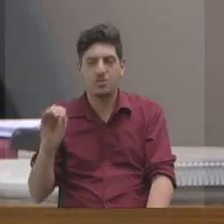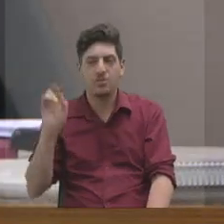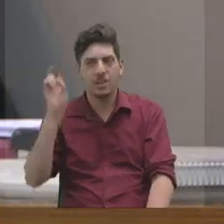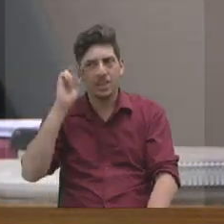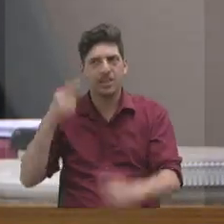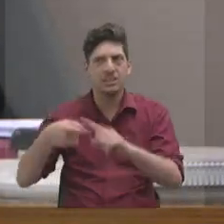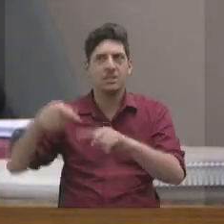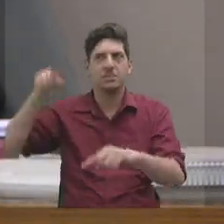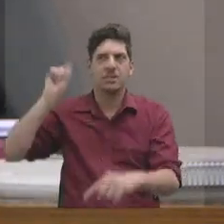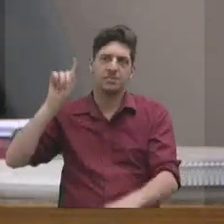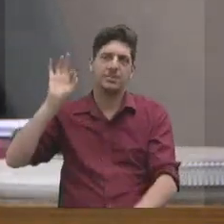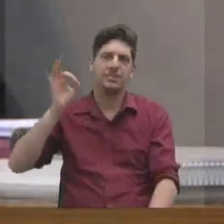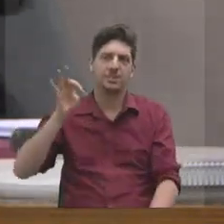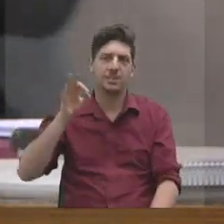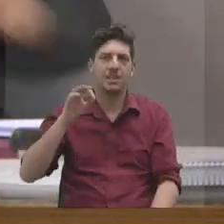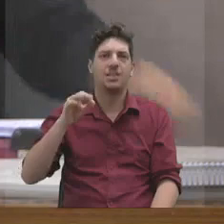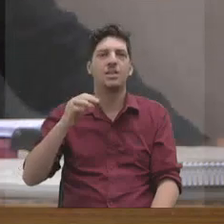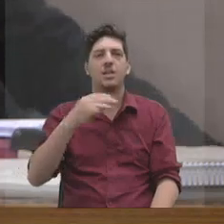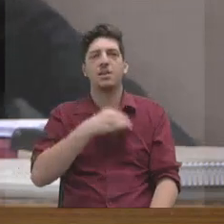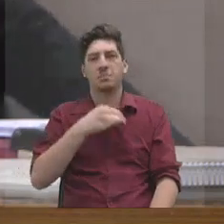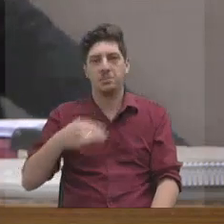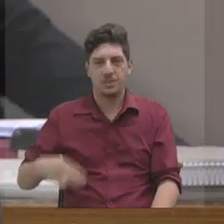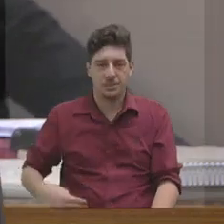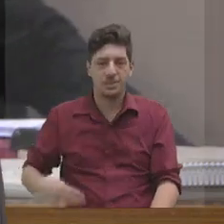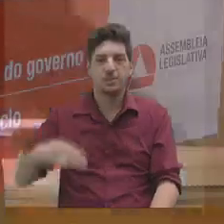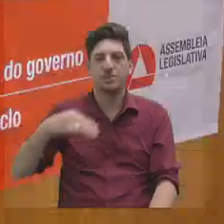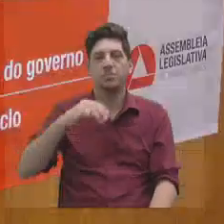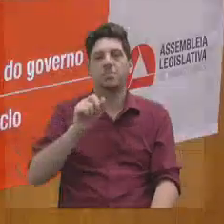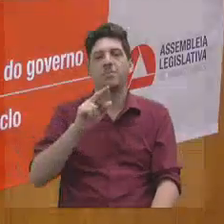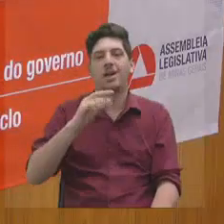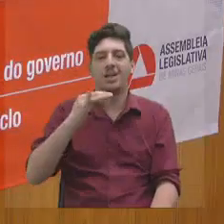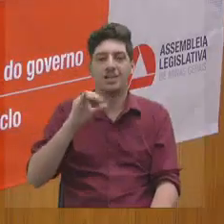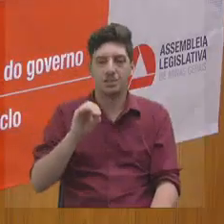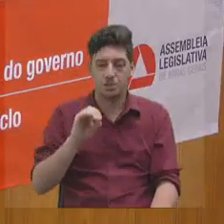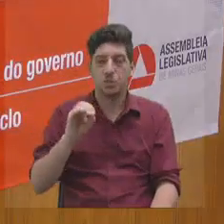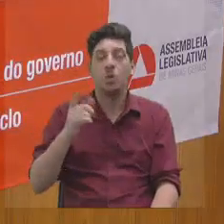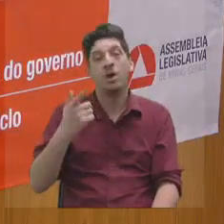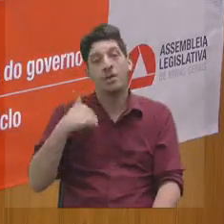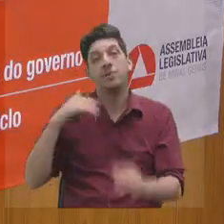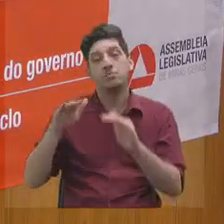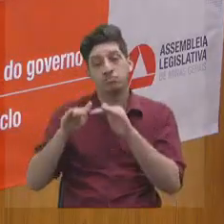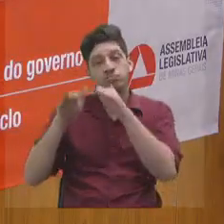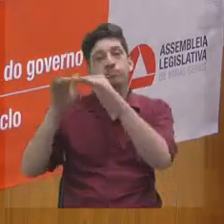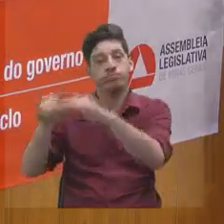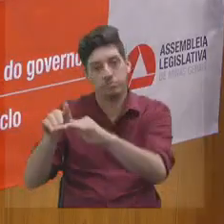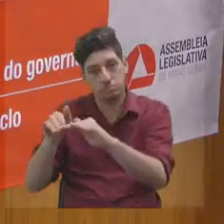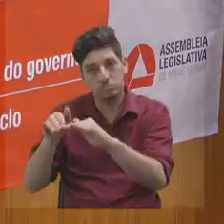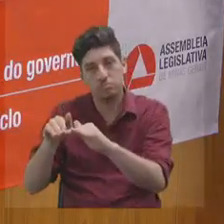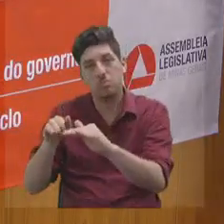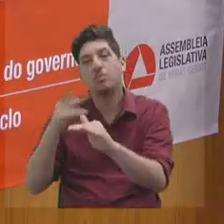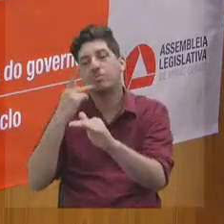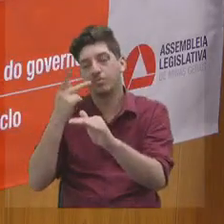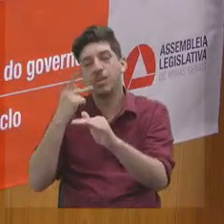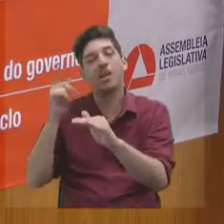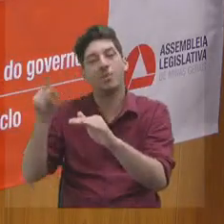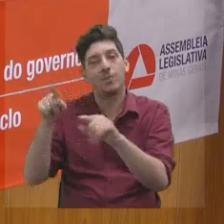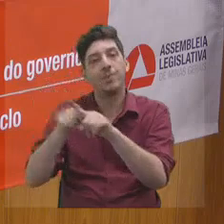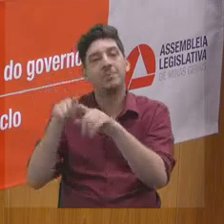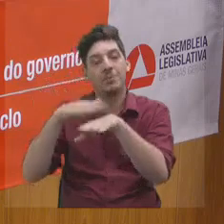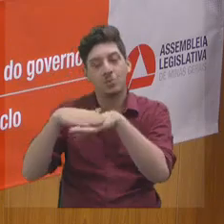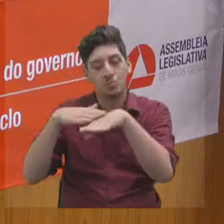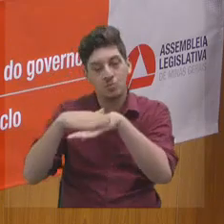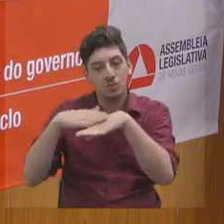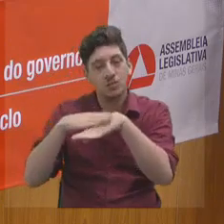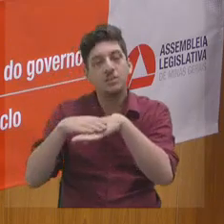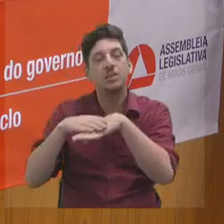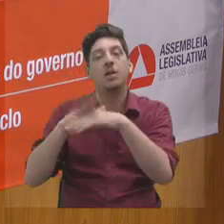da visita do ministro Márcio França eu fiz questão de ir ao encontro do ministro na visita também né dentro do Diálogo institucionalidade porque